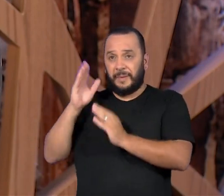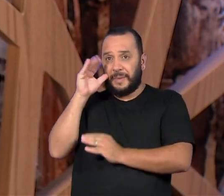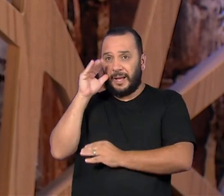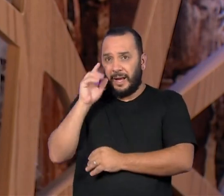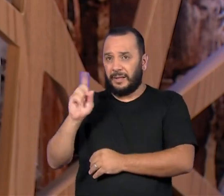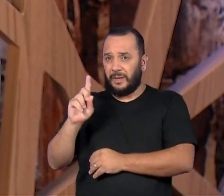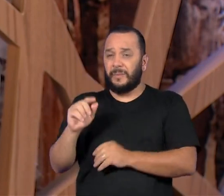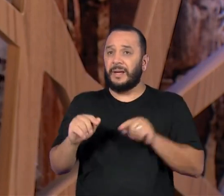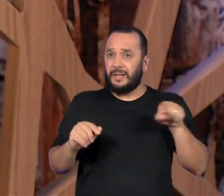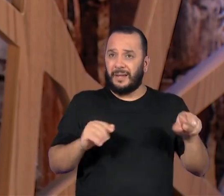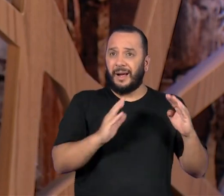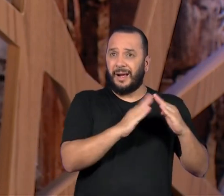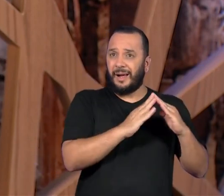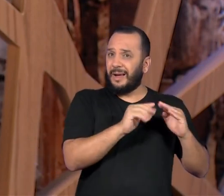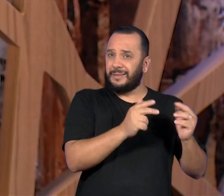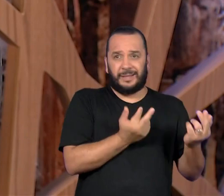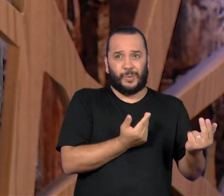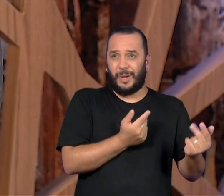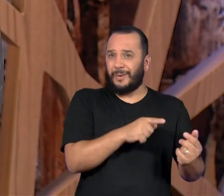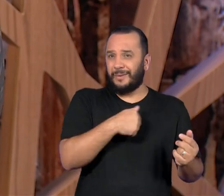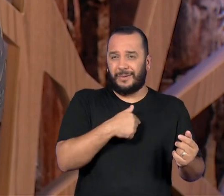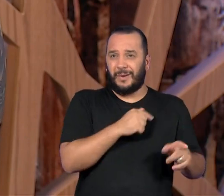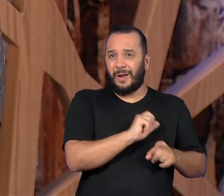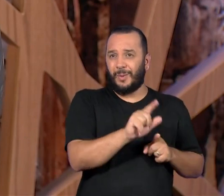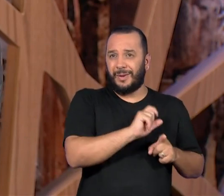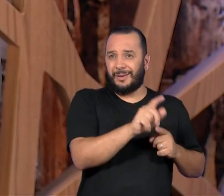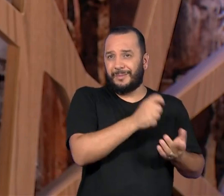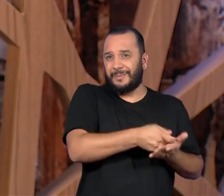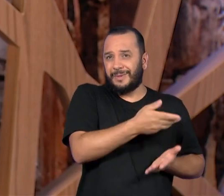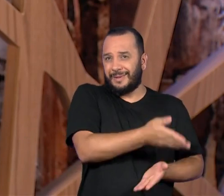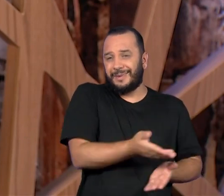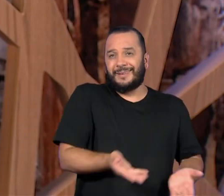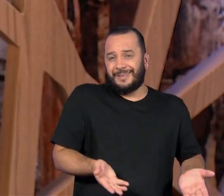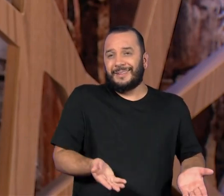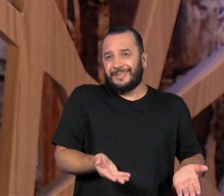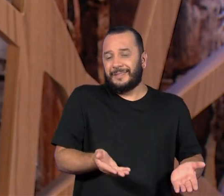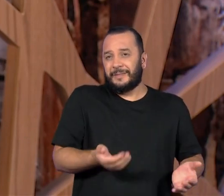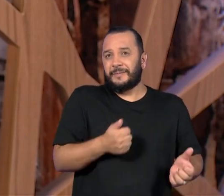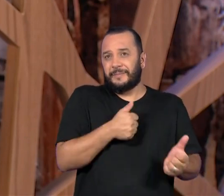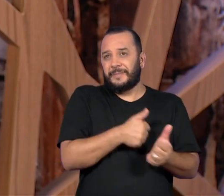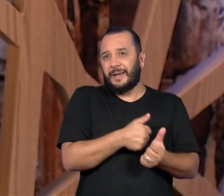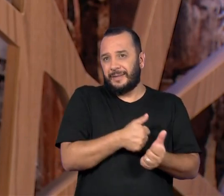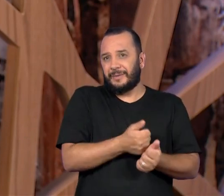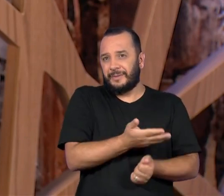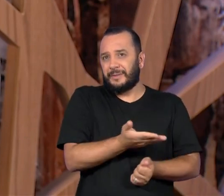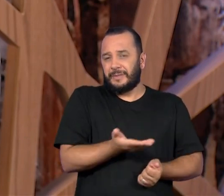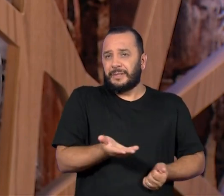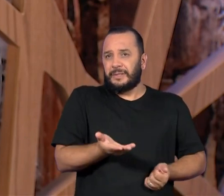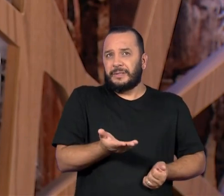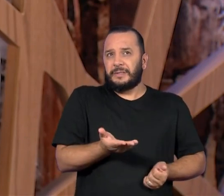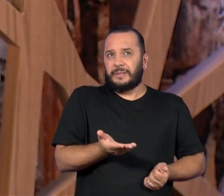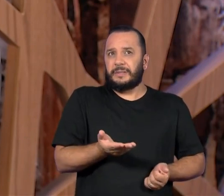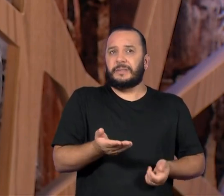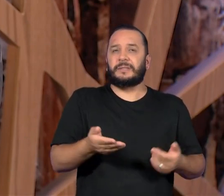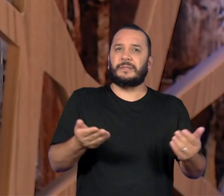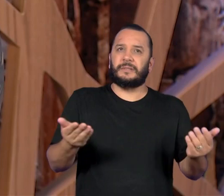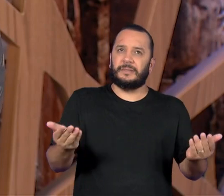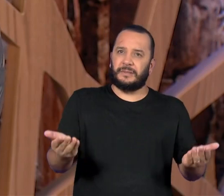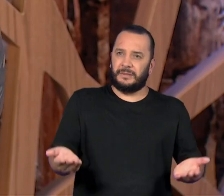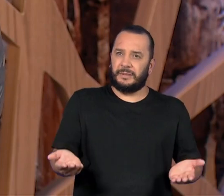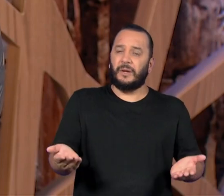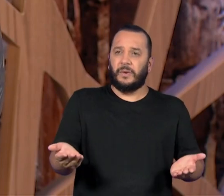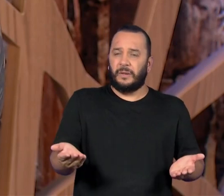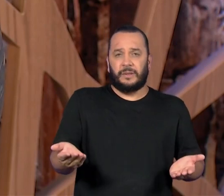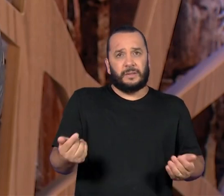estrutura familiar era mantida no mesmo local, só que distante da casa do cliente. Então eu percebo que